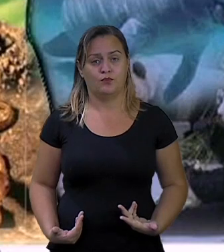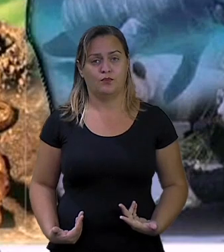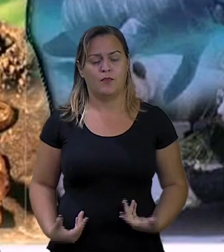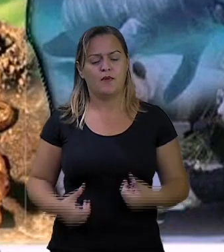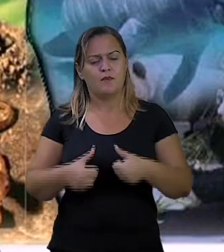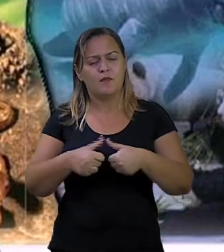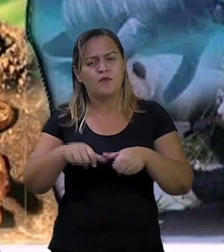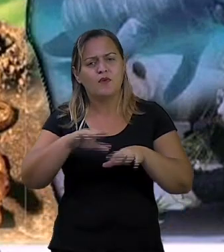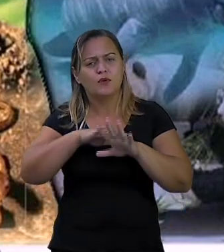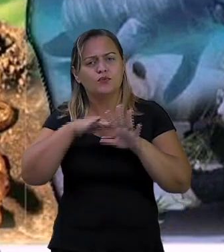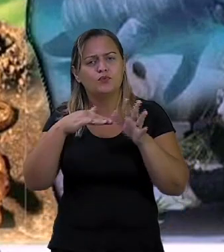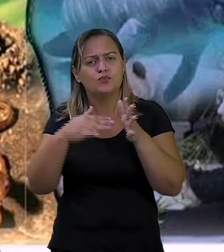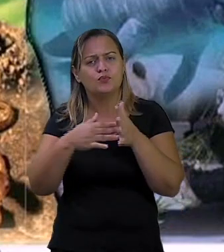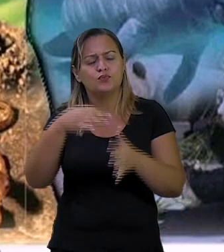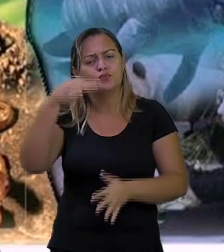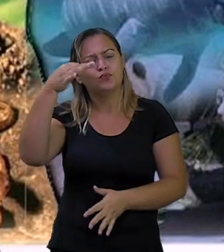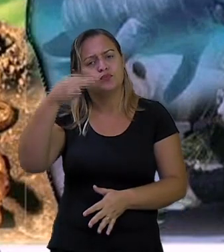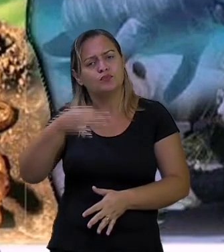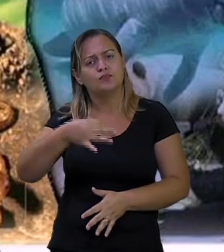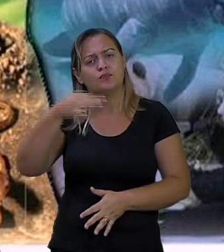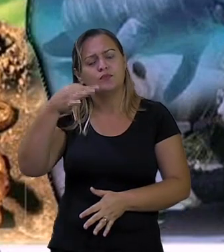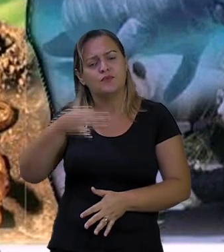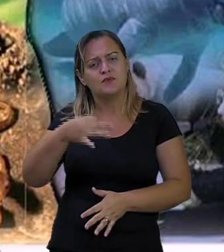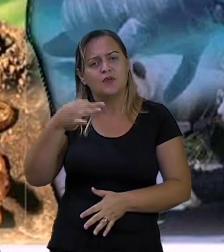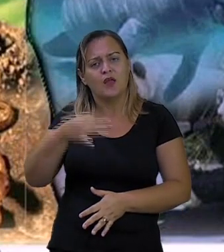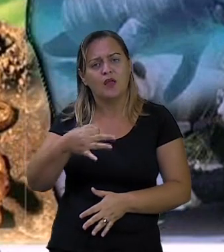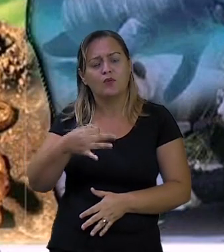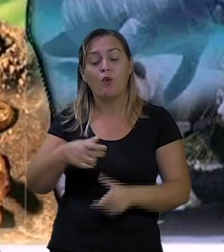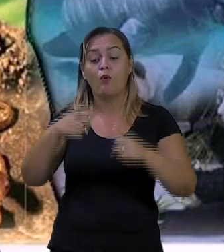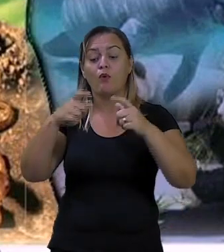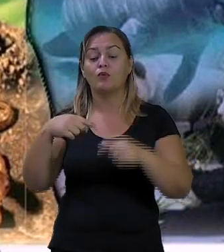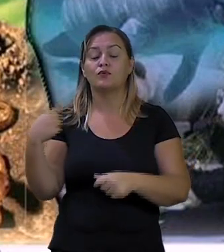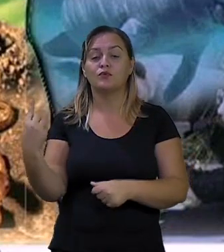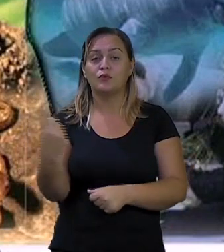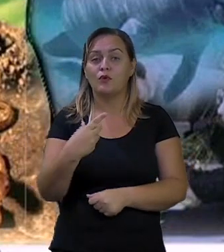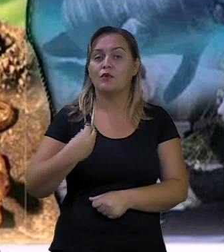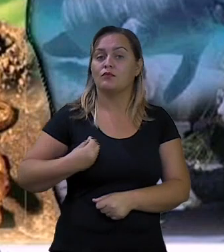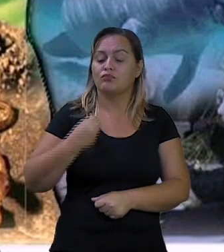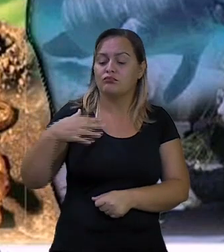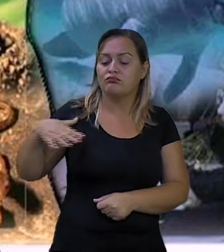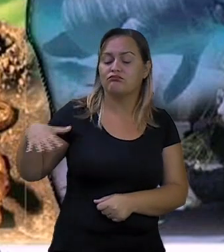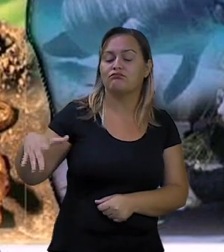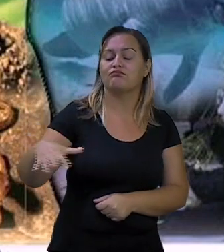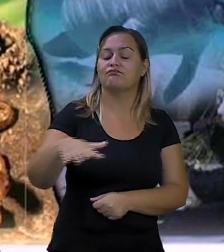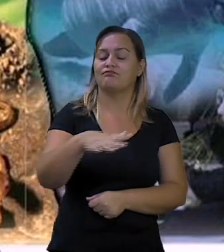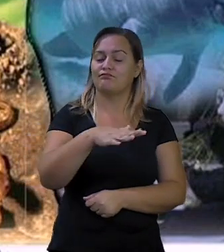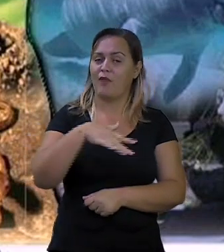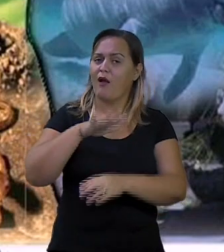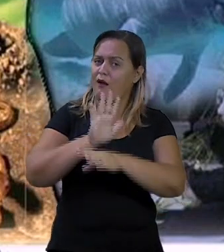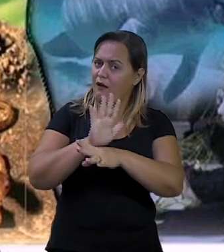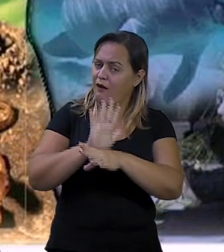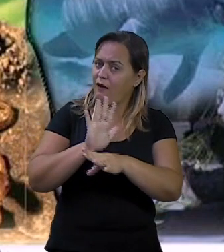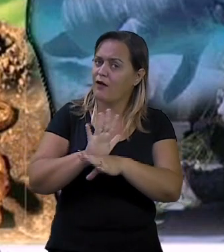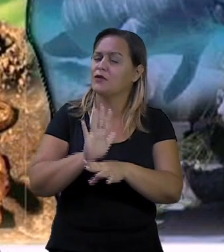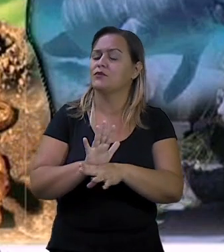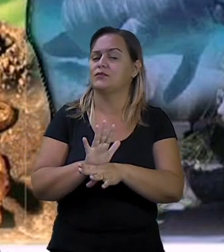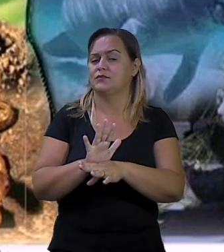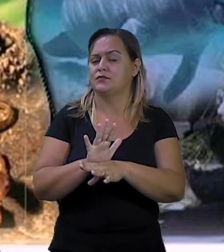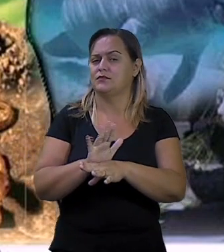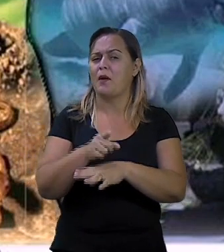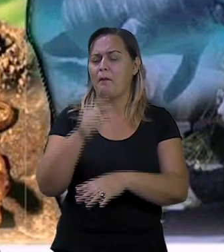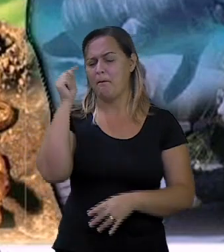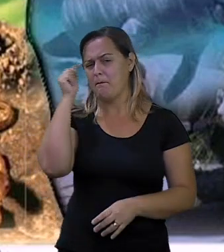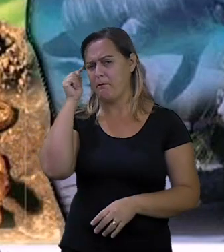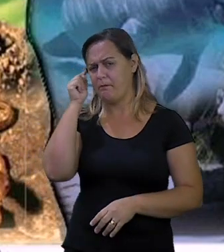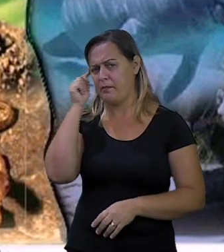é em volta ao meio ambiente onde nós estamos feridos Quando Pensar comigo te abençoe se a gente não